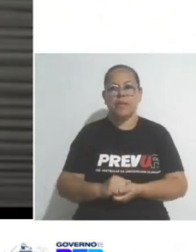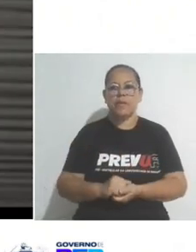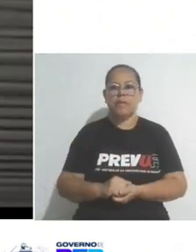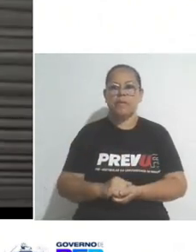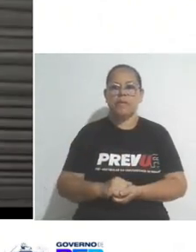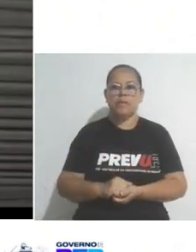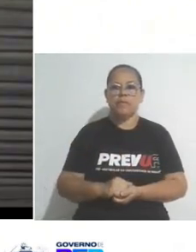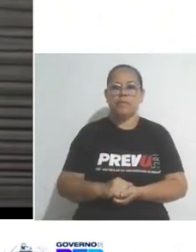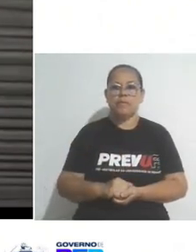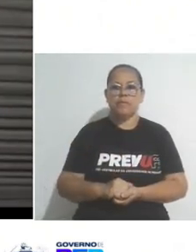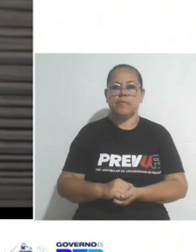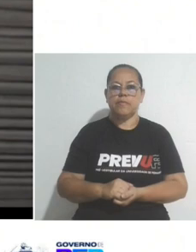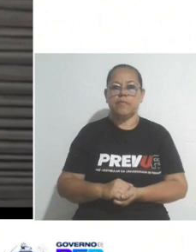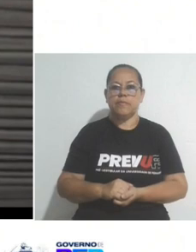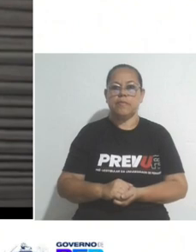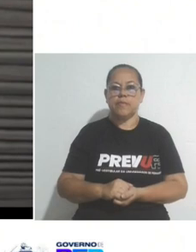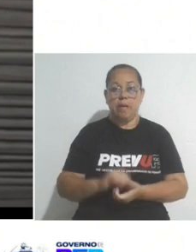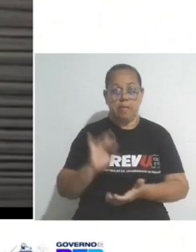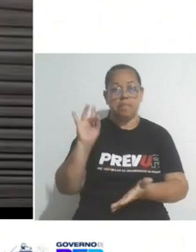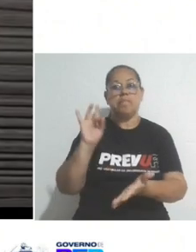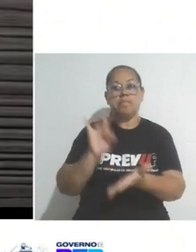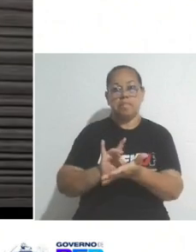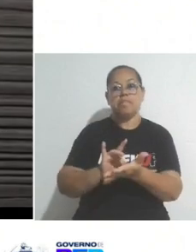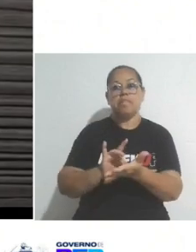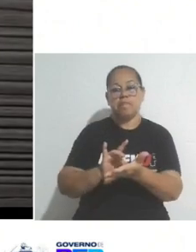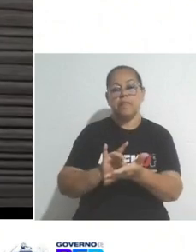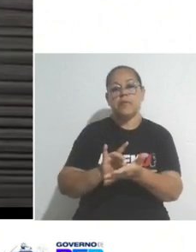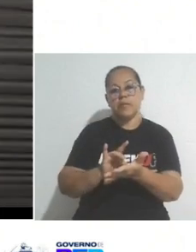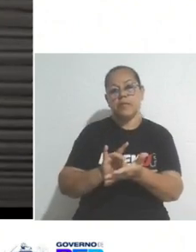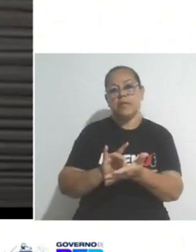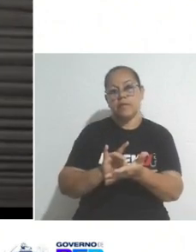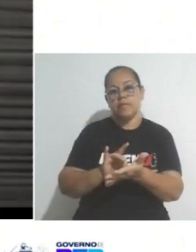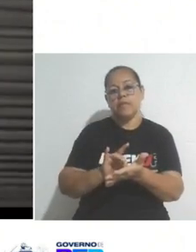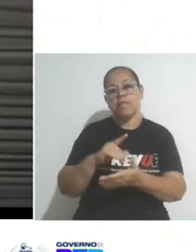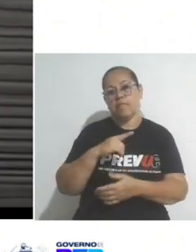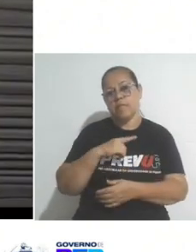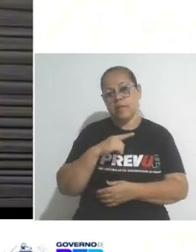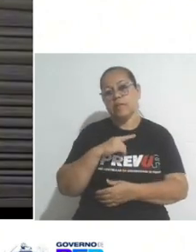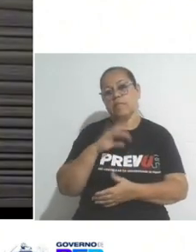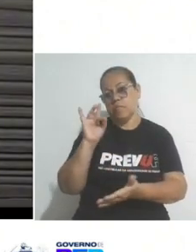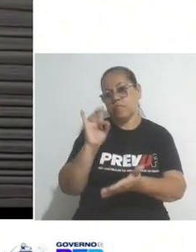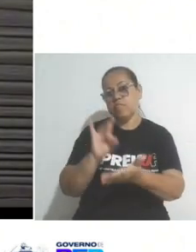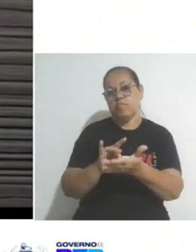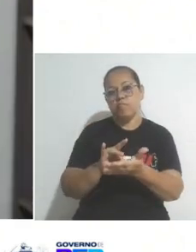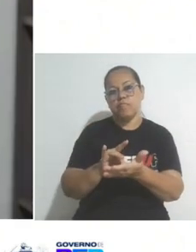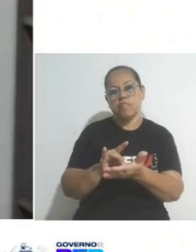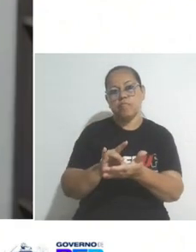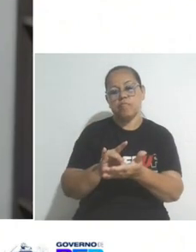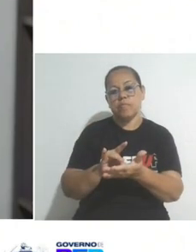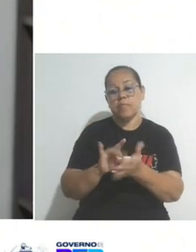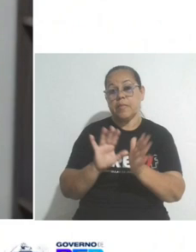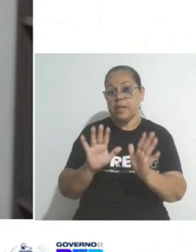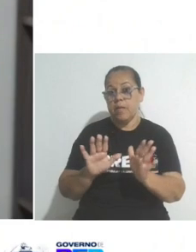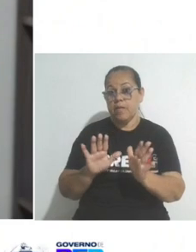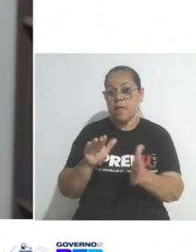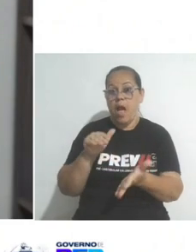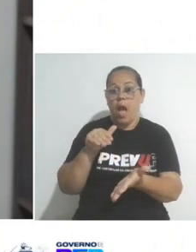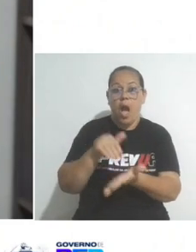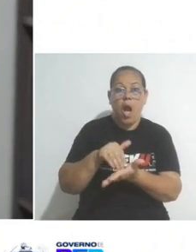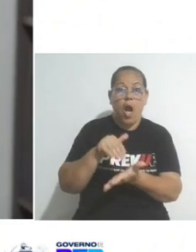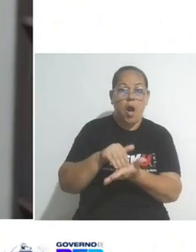a questão é verdadeira então a gente tem aqui uma questão verdadeira a última